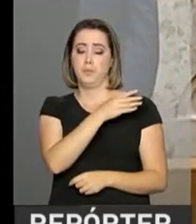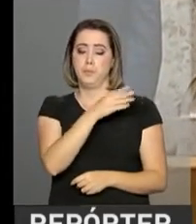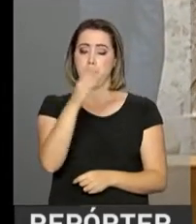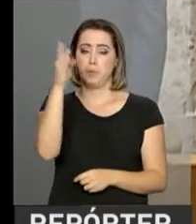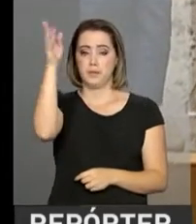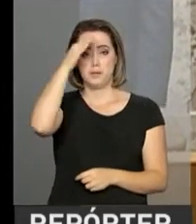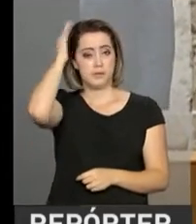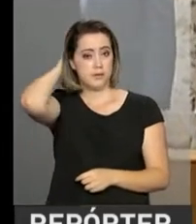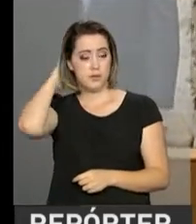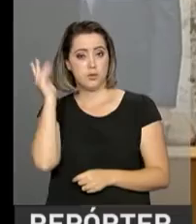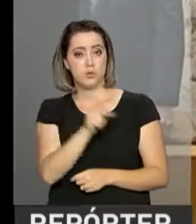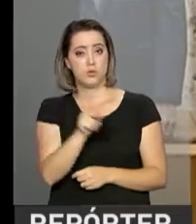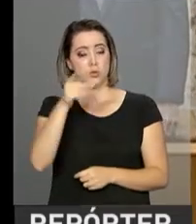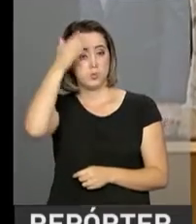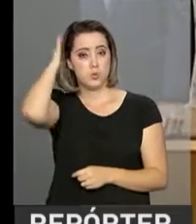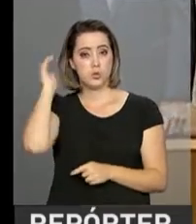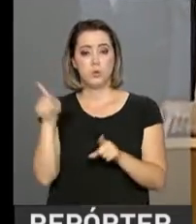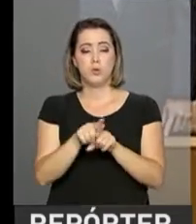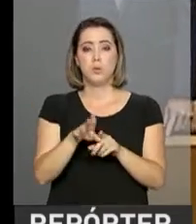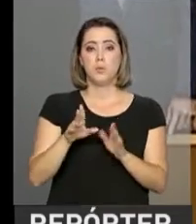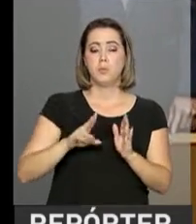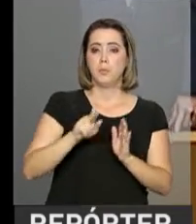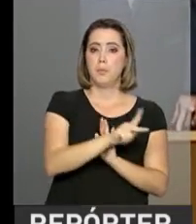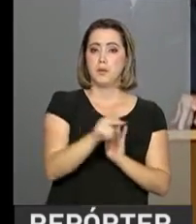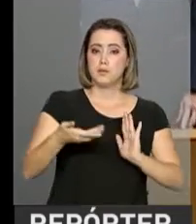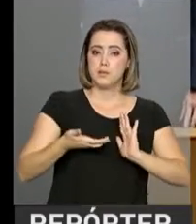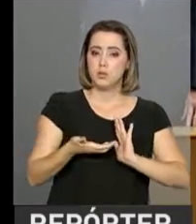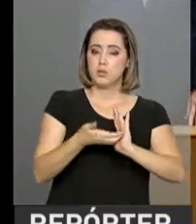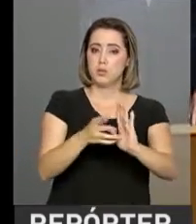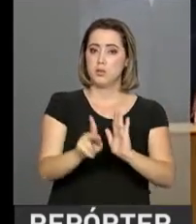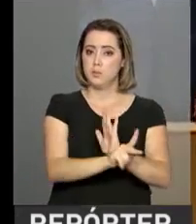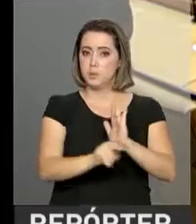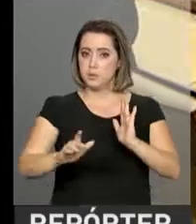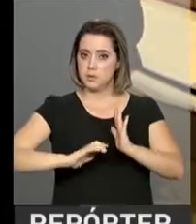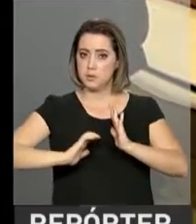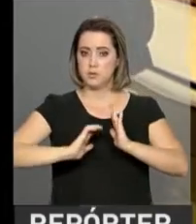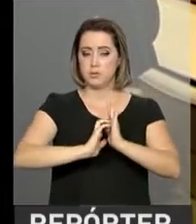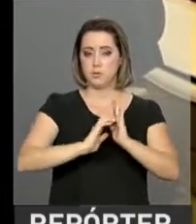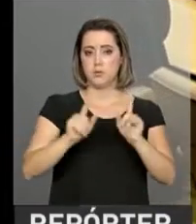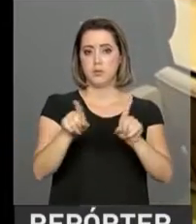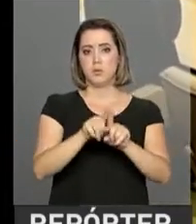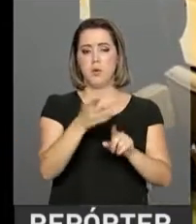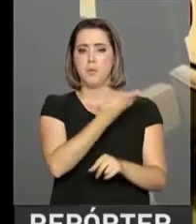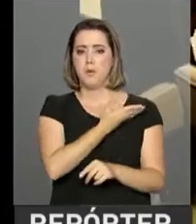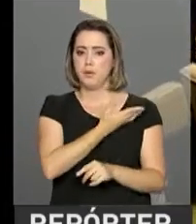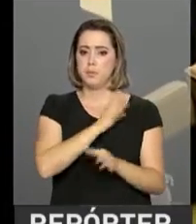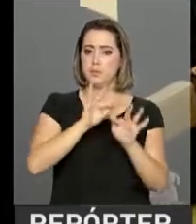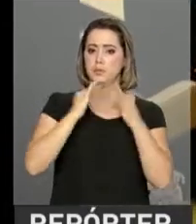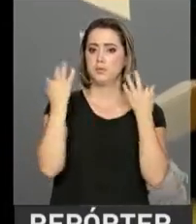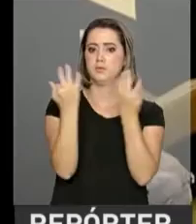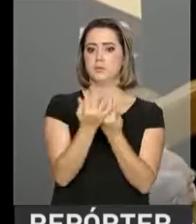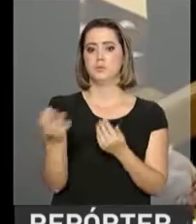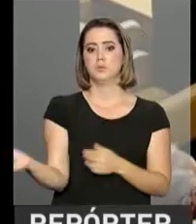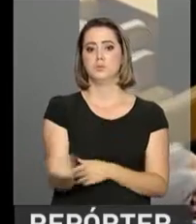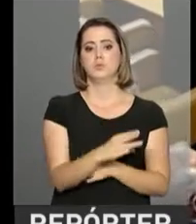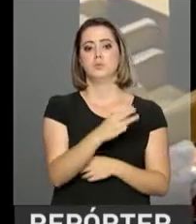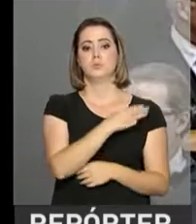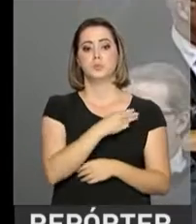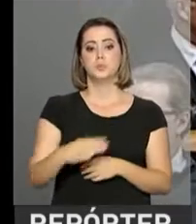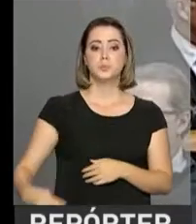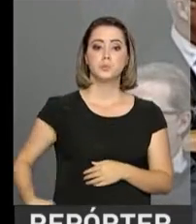Michel Temer, da Câmara, Rodrigo Maia, e do Senado, Eunício Oliveira, além de amigos e familiares do novo